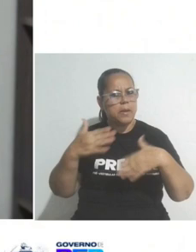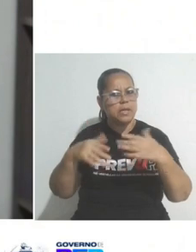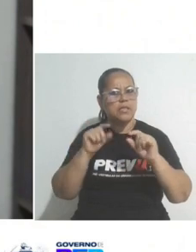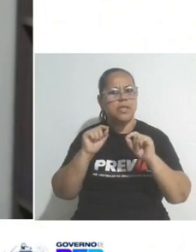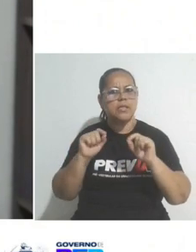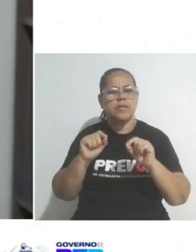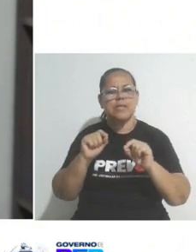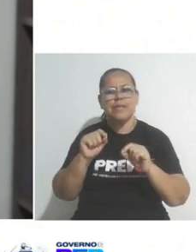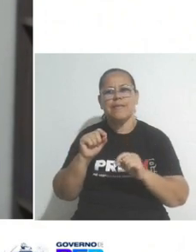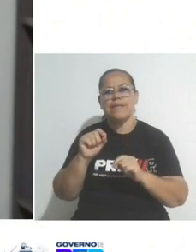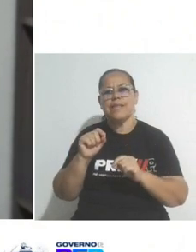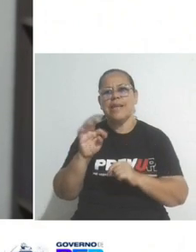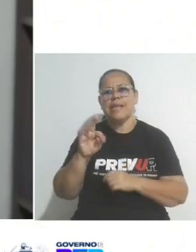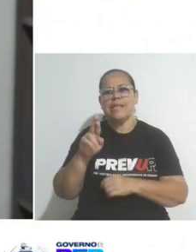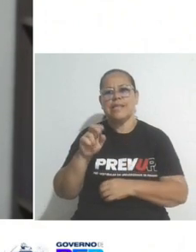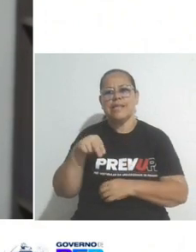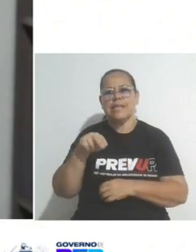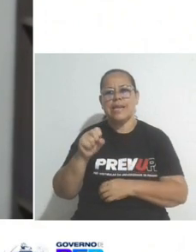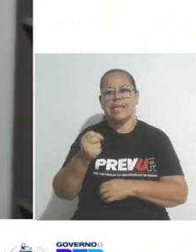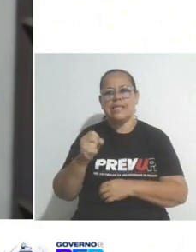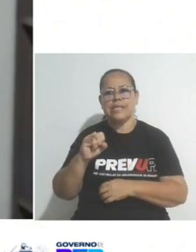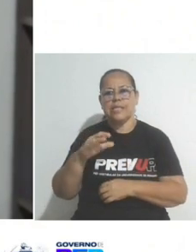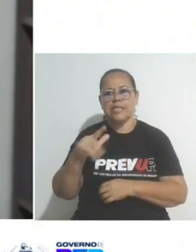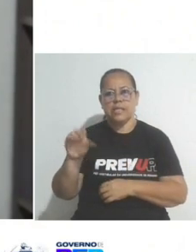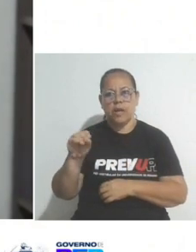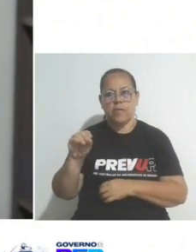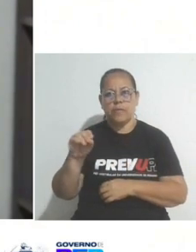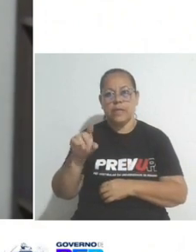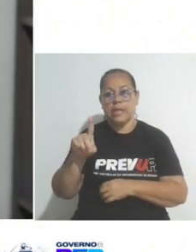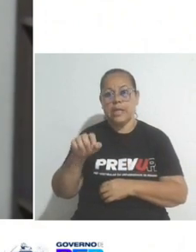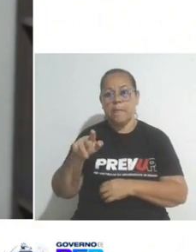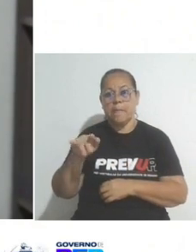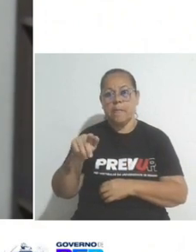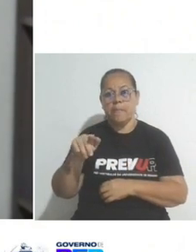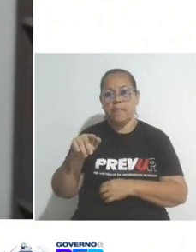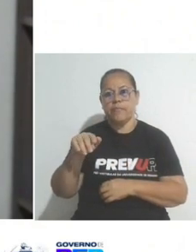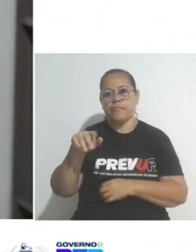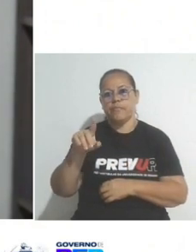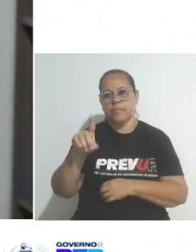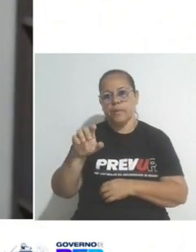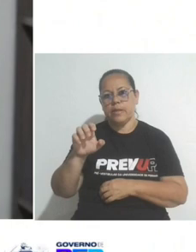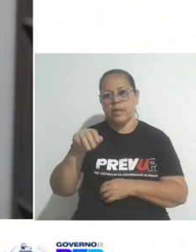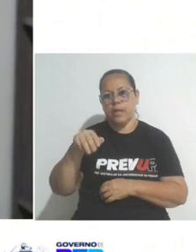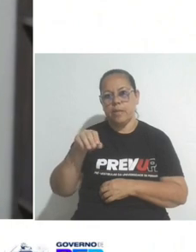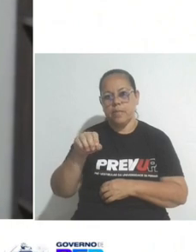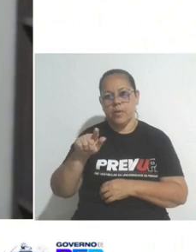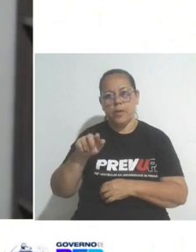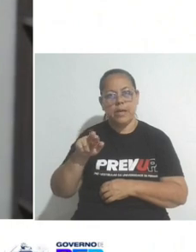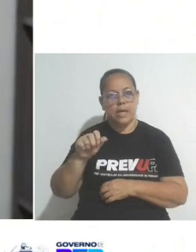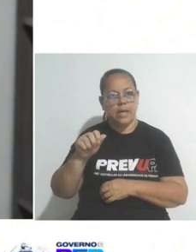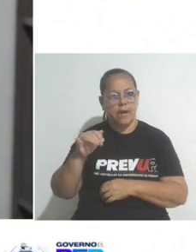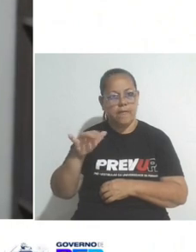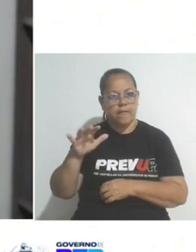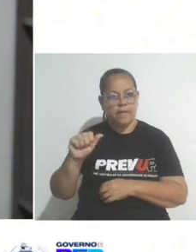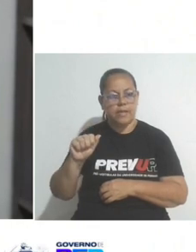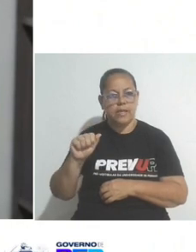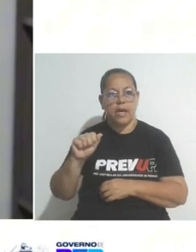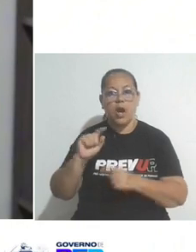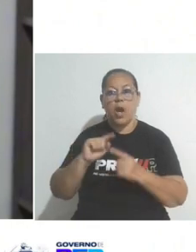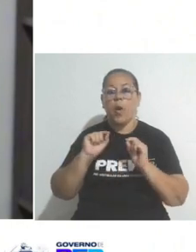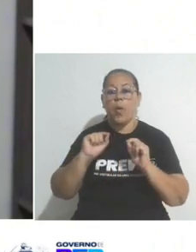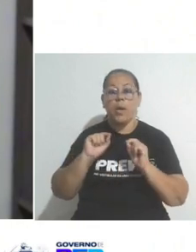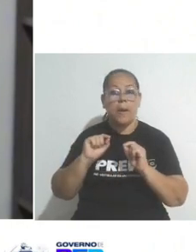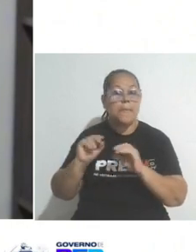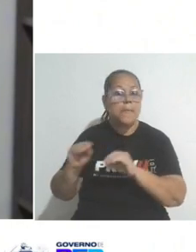transição demográfica é exatamente o movimento de mudança transição do